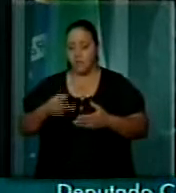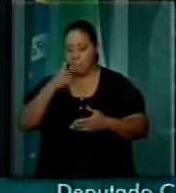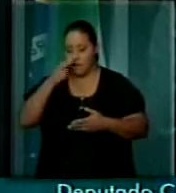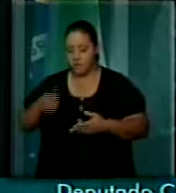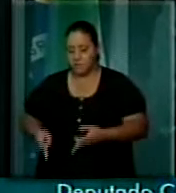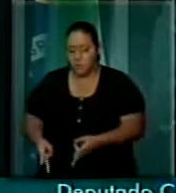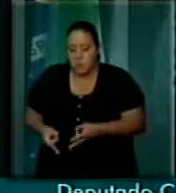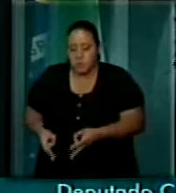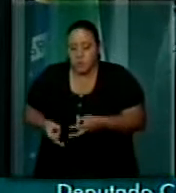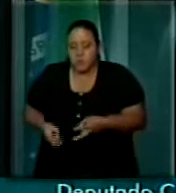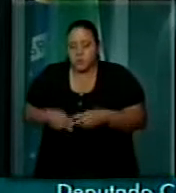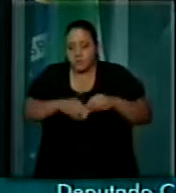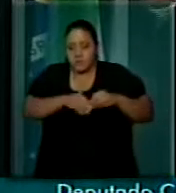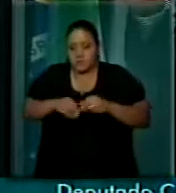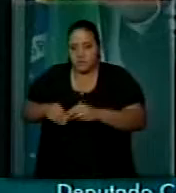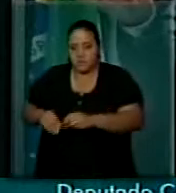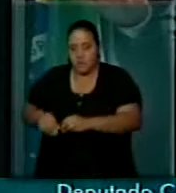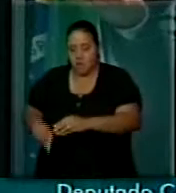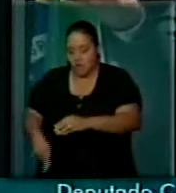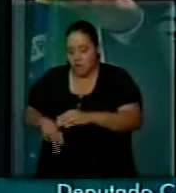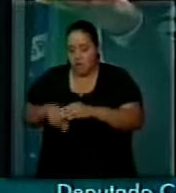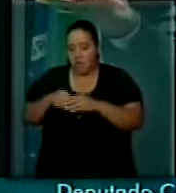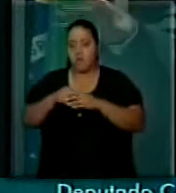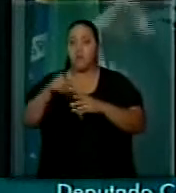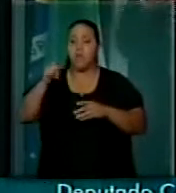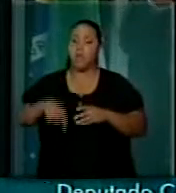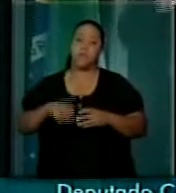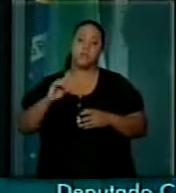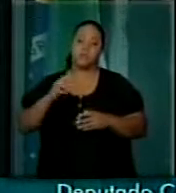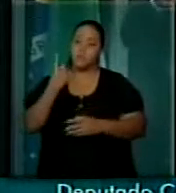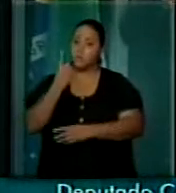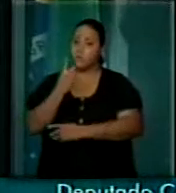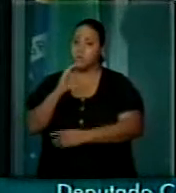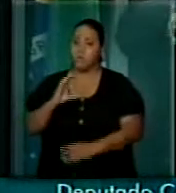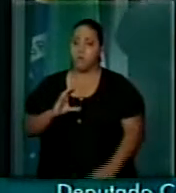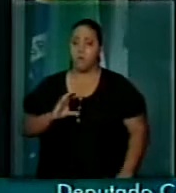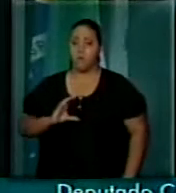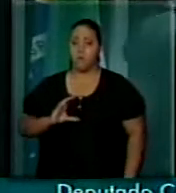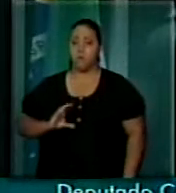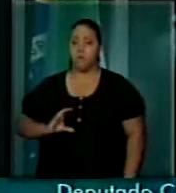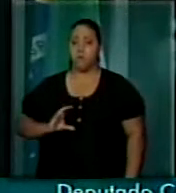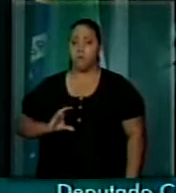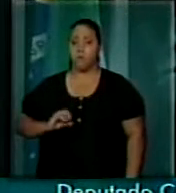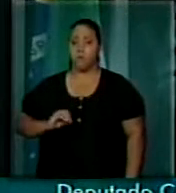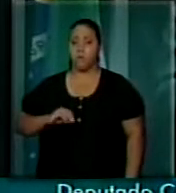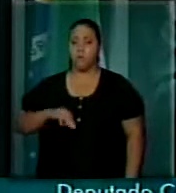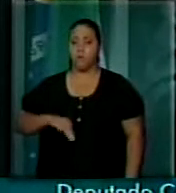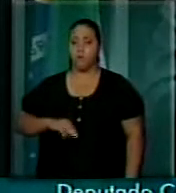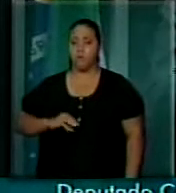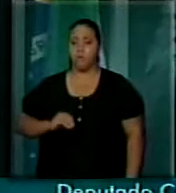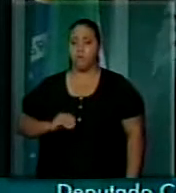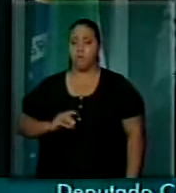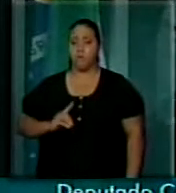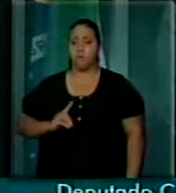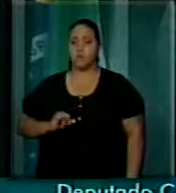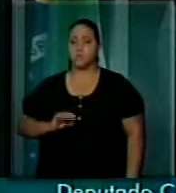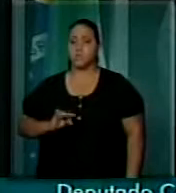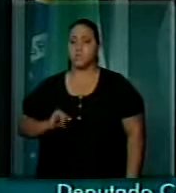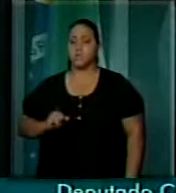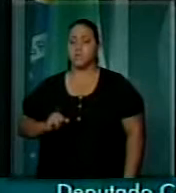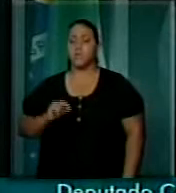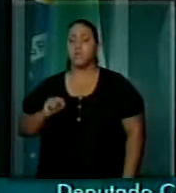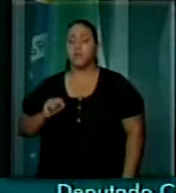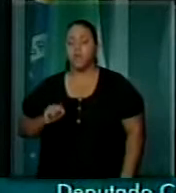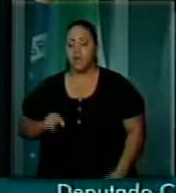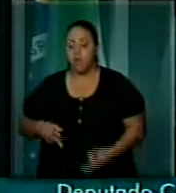terra, é a única commodity que vale 3 ou 4 vezes mais do que o que